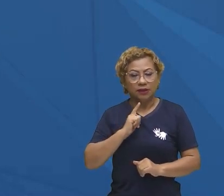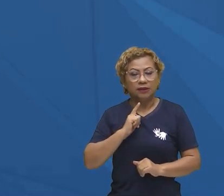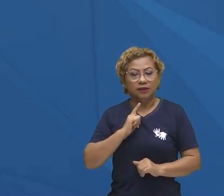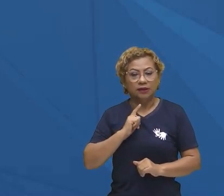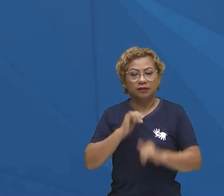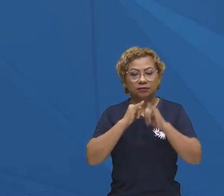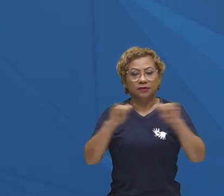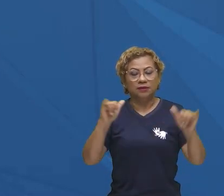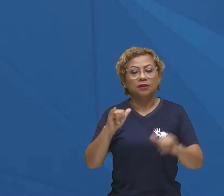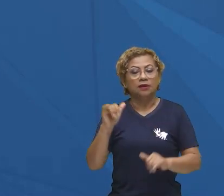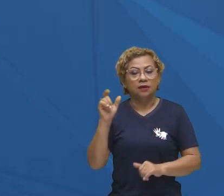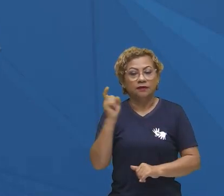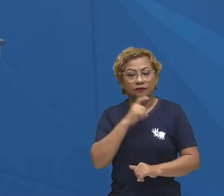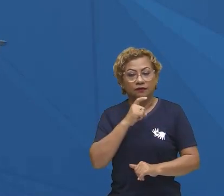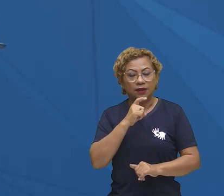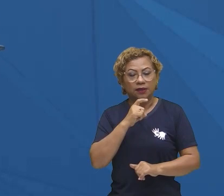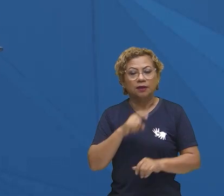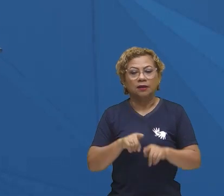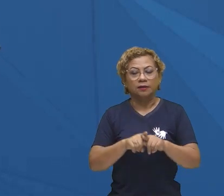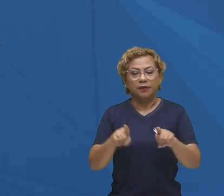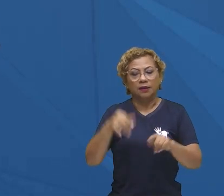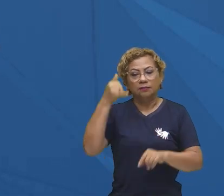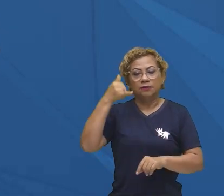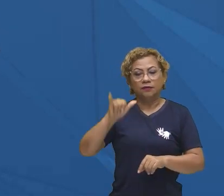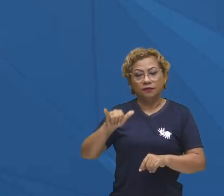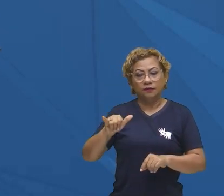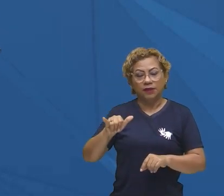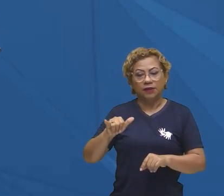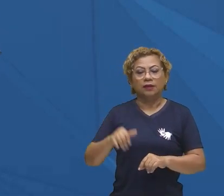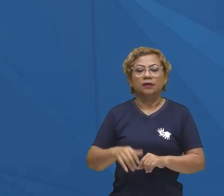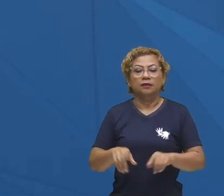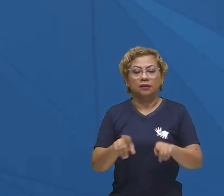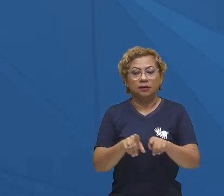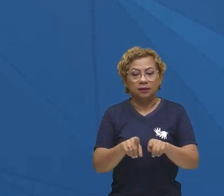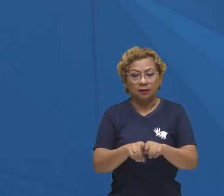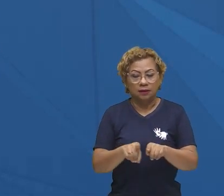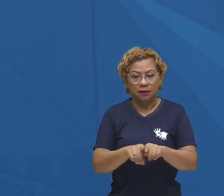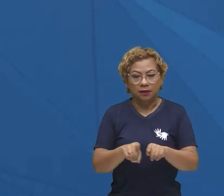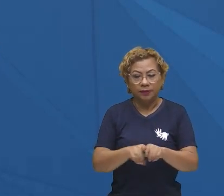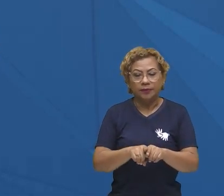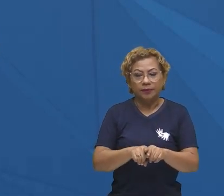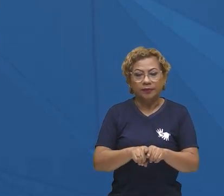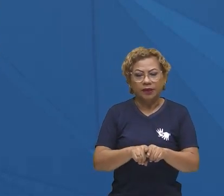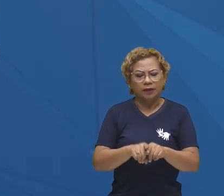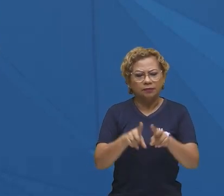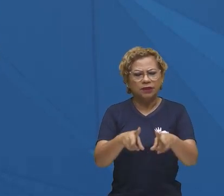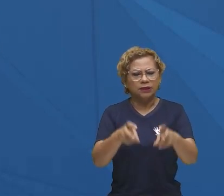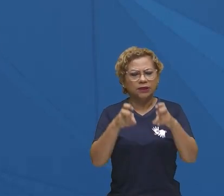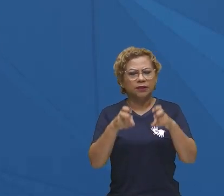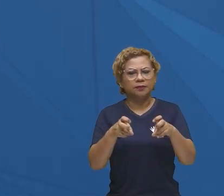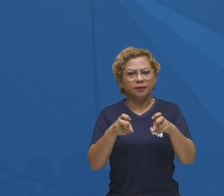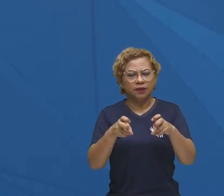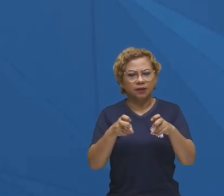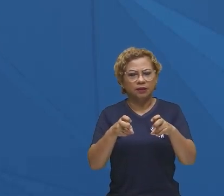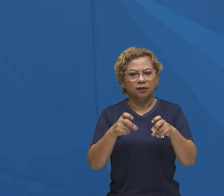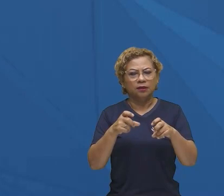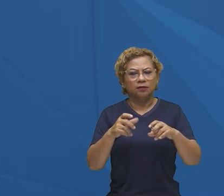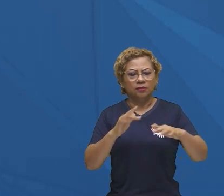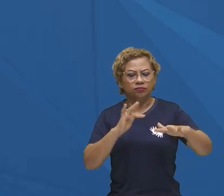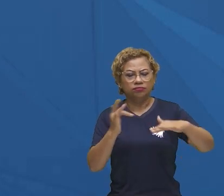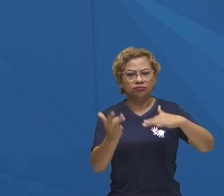e principalmente, não é, saber reconhecer quando alguma conta fake está entrando em contato com